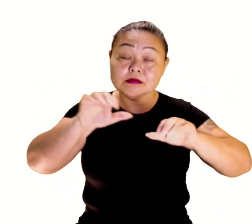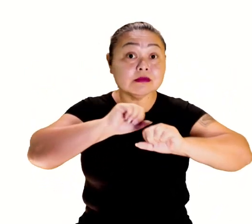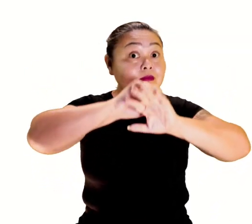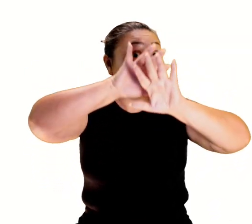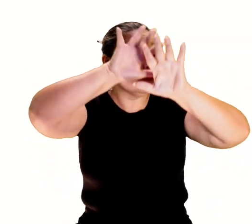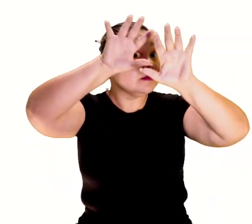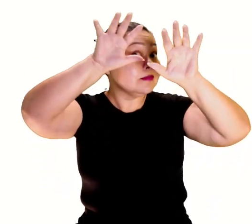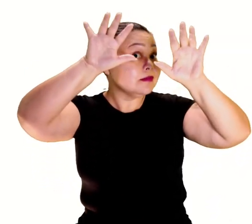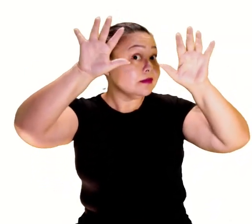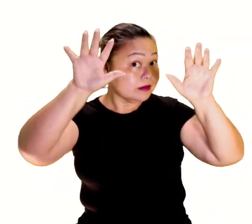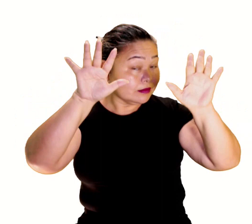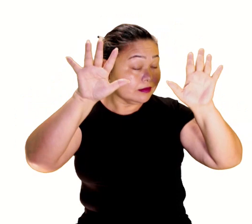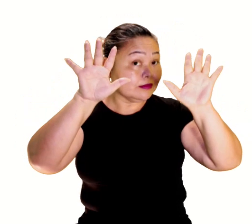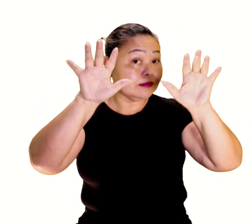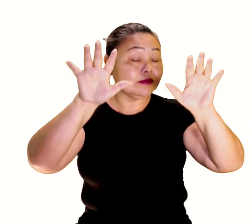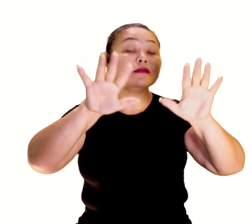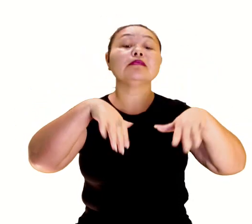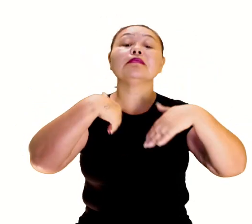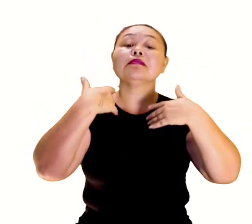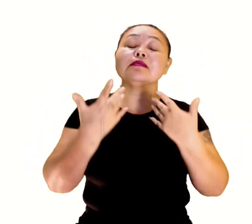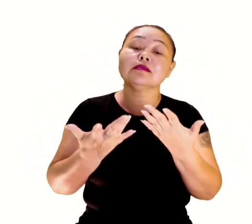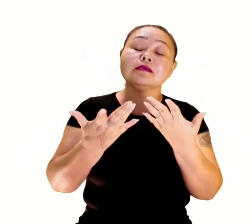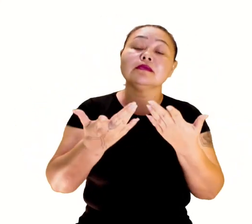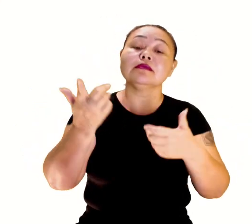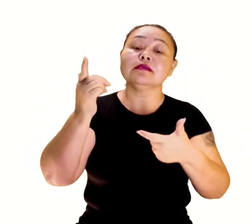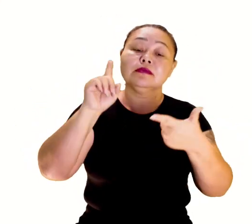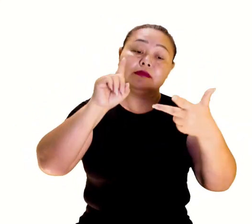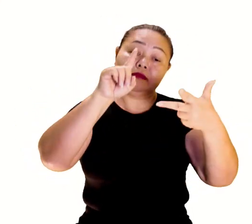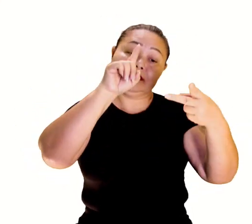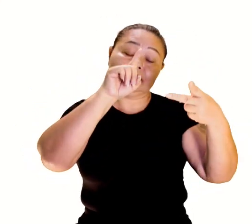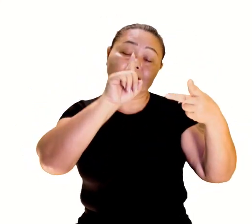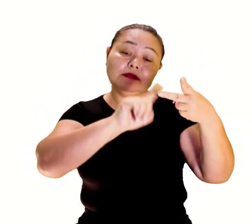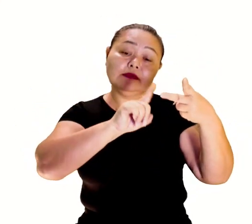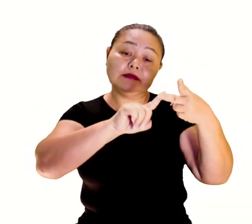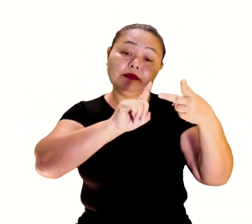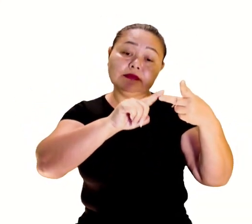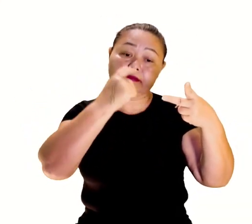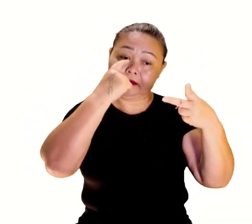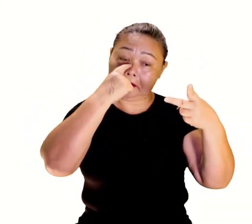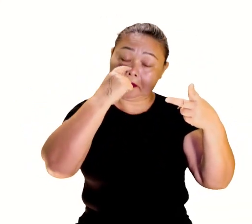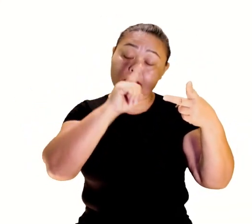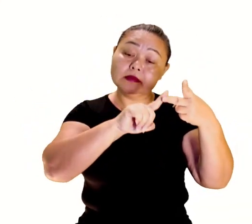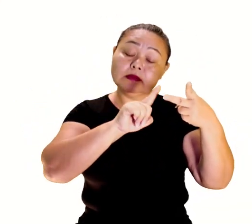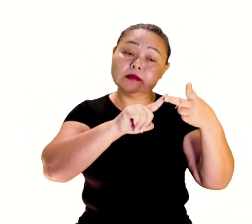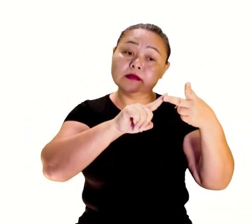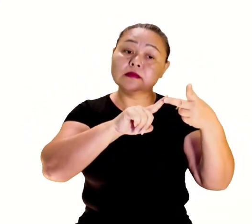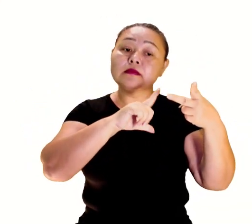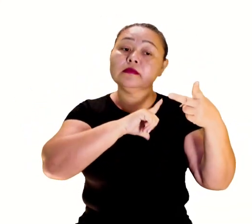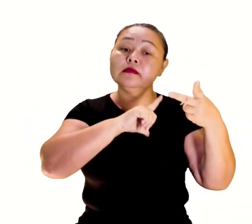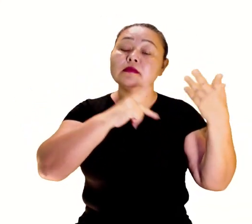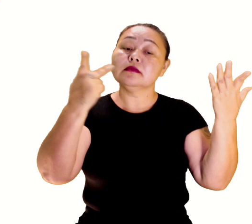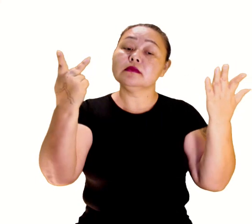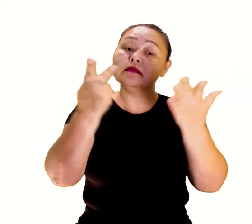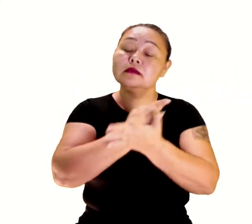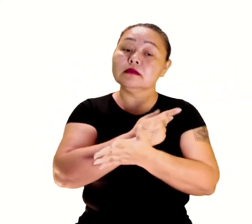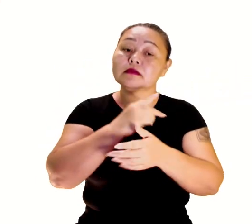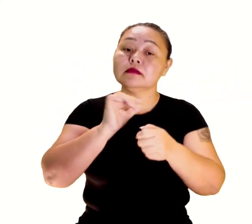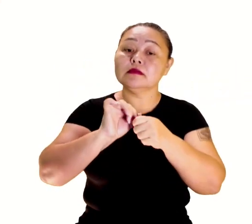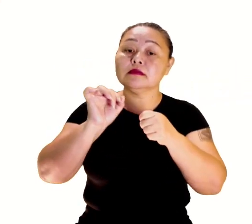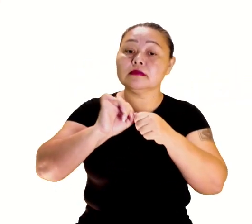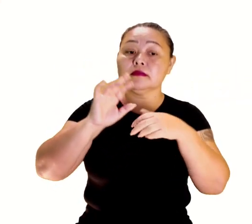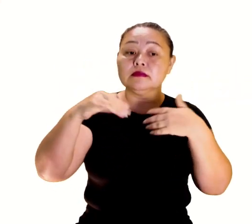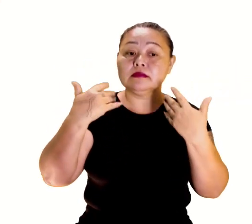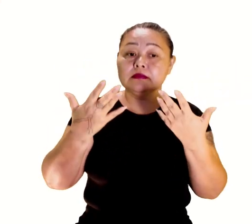Pronto. Clareia. Vamos para o segundo passo, né? Nas 2 pegadinhas na areia é quando acontece o quê? Vamos